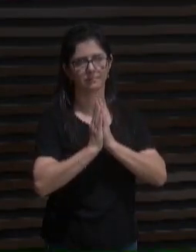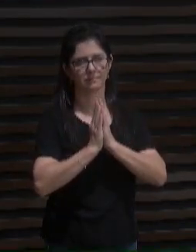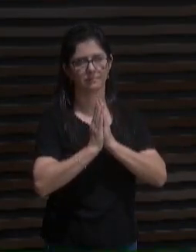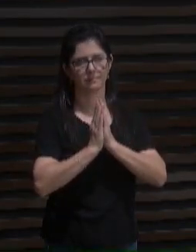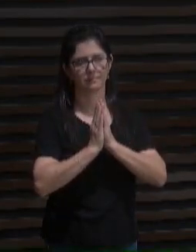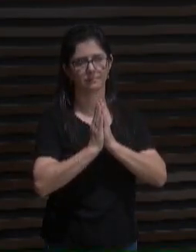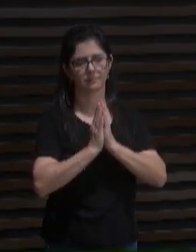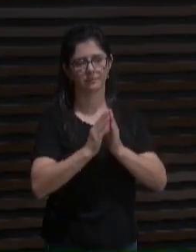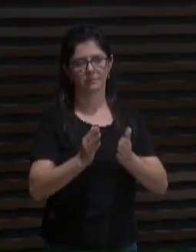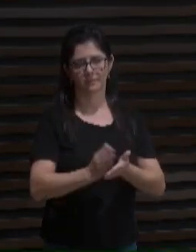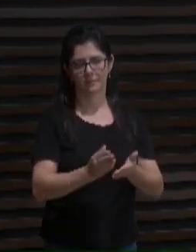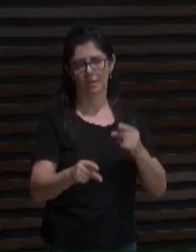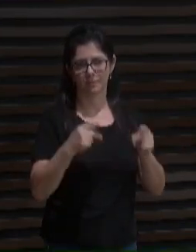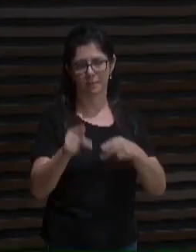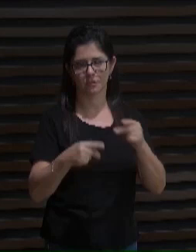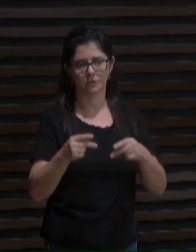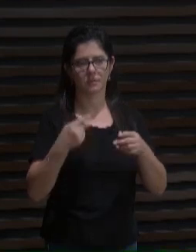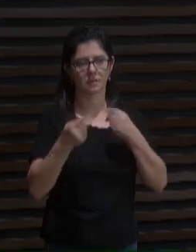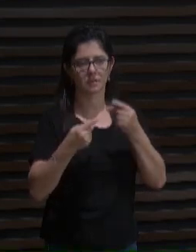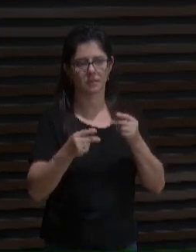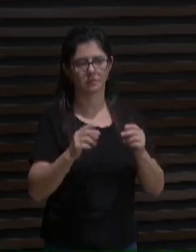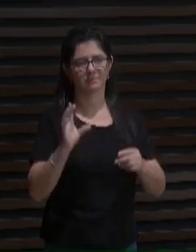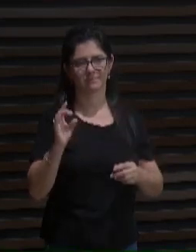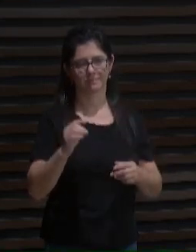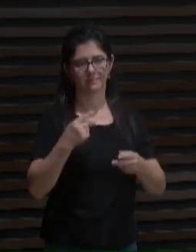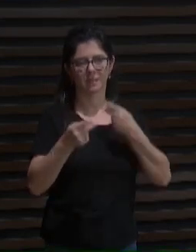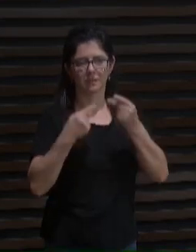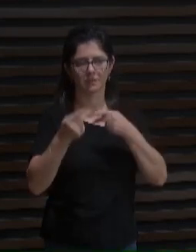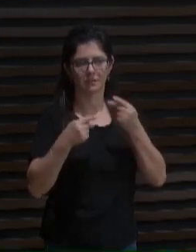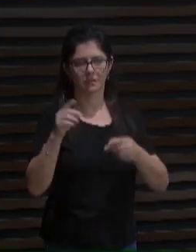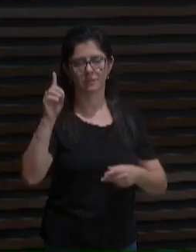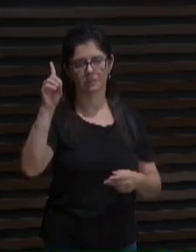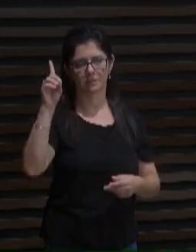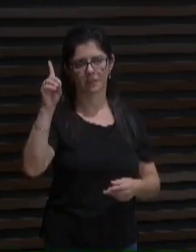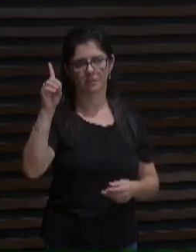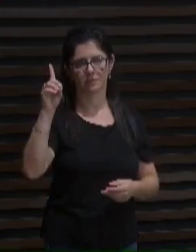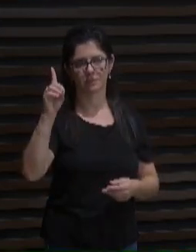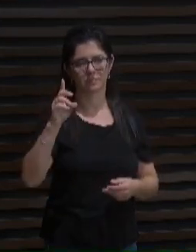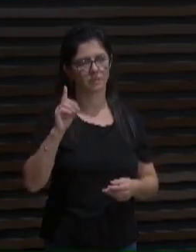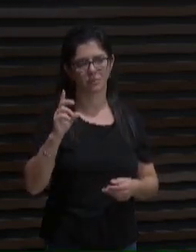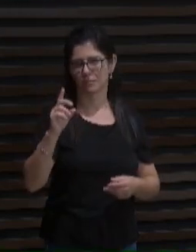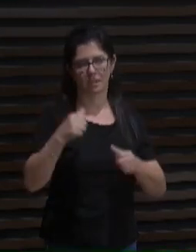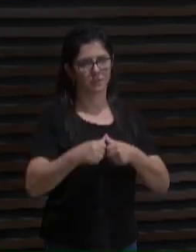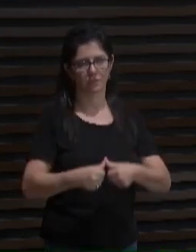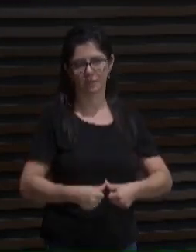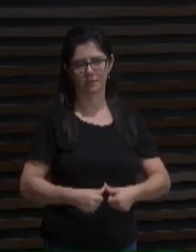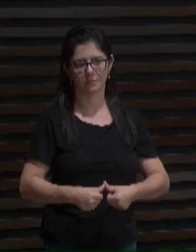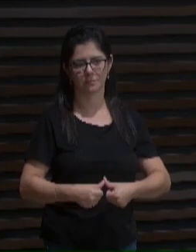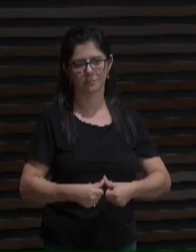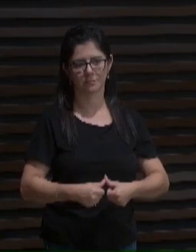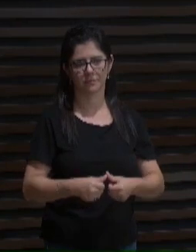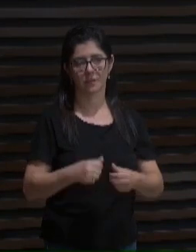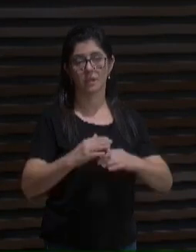Alguns dizem, oração é simplesmente falar com Deus, mas não é só isso, e é muito